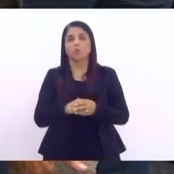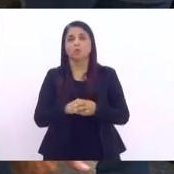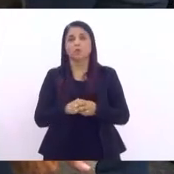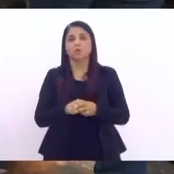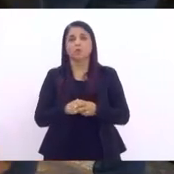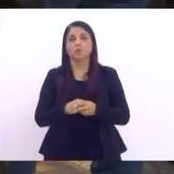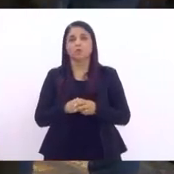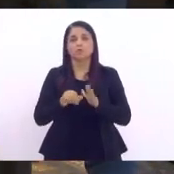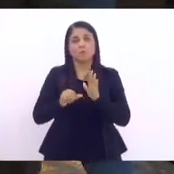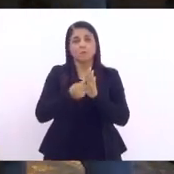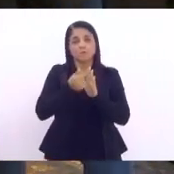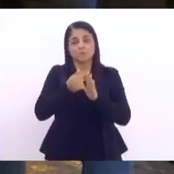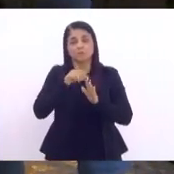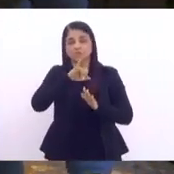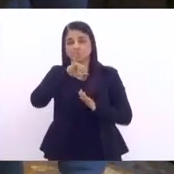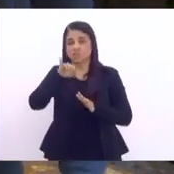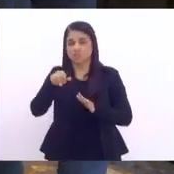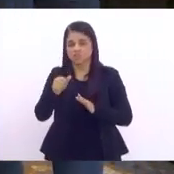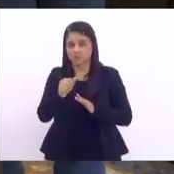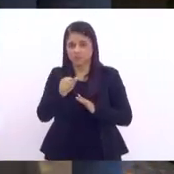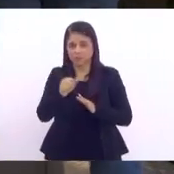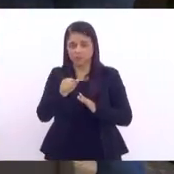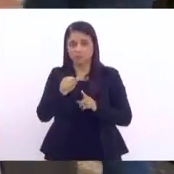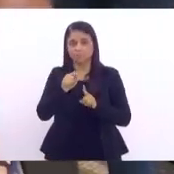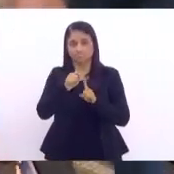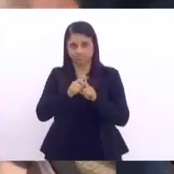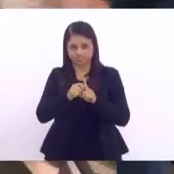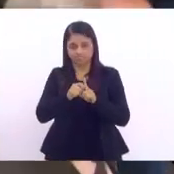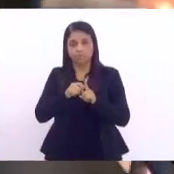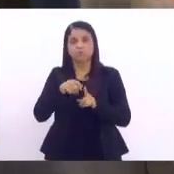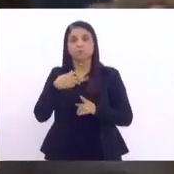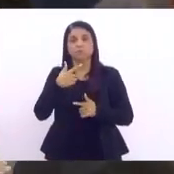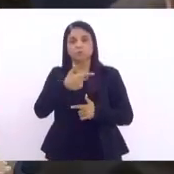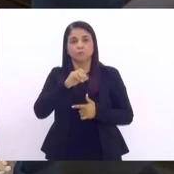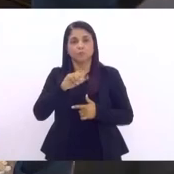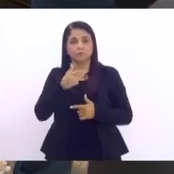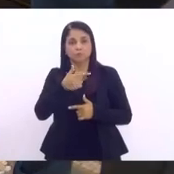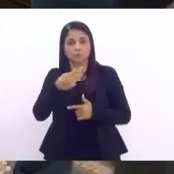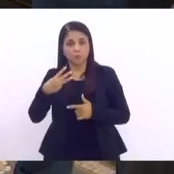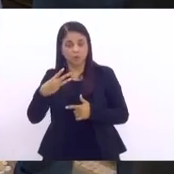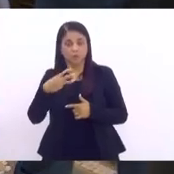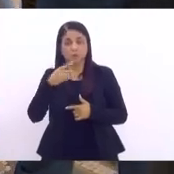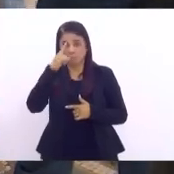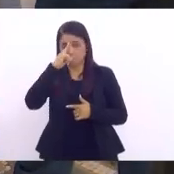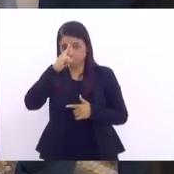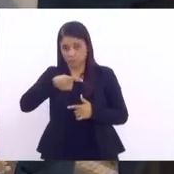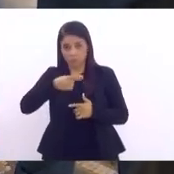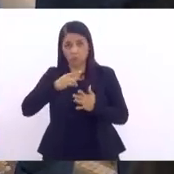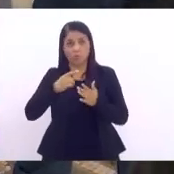janeiro de 2024, e mandou cobrar sobre os incisos